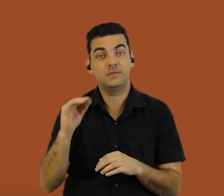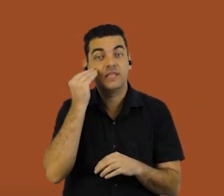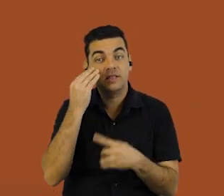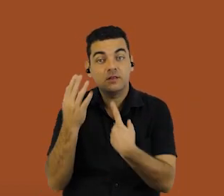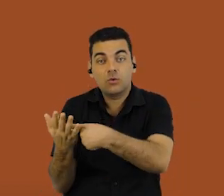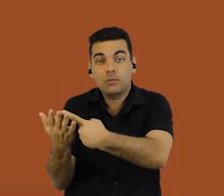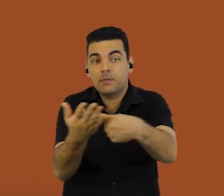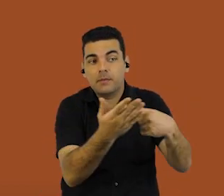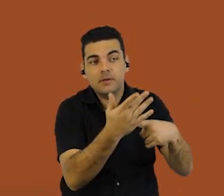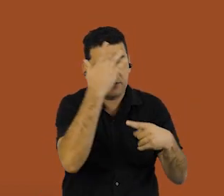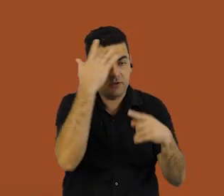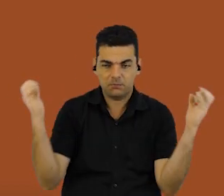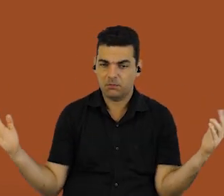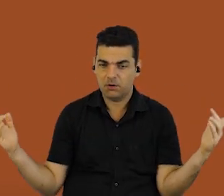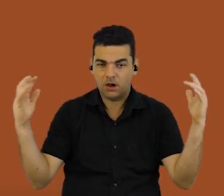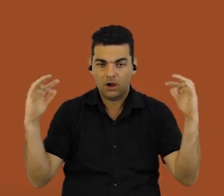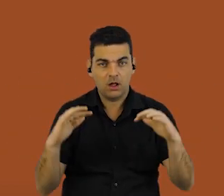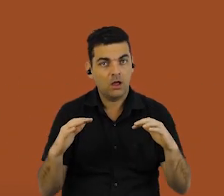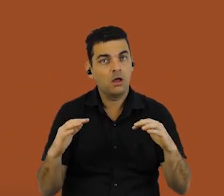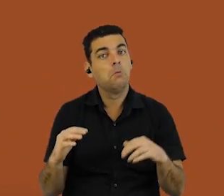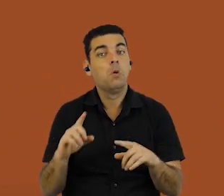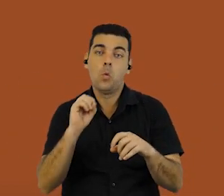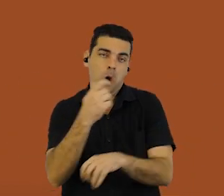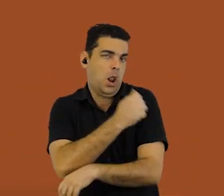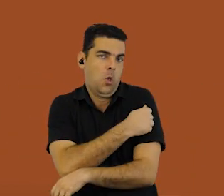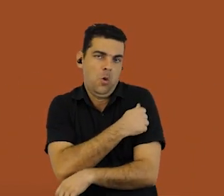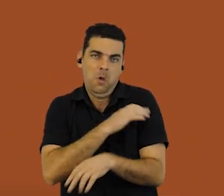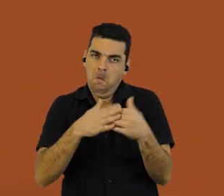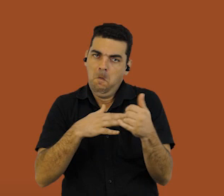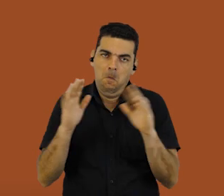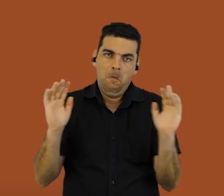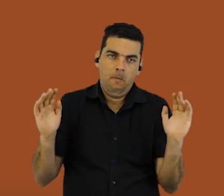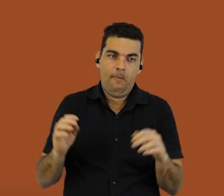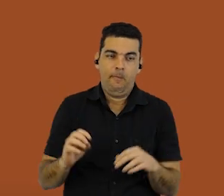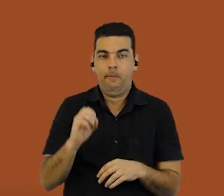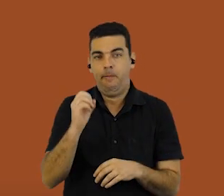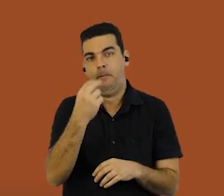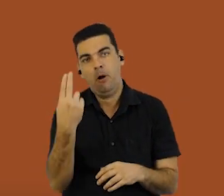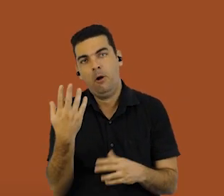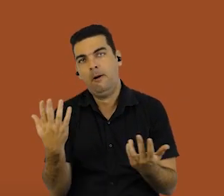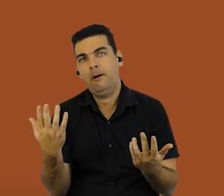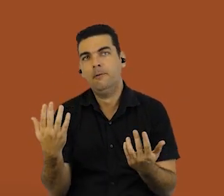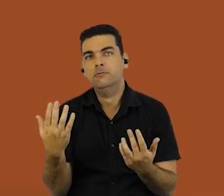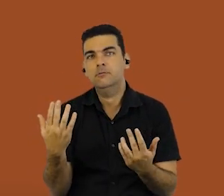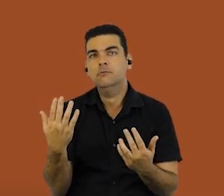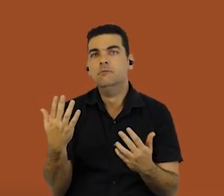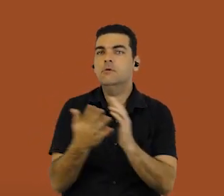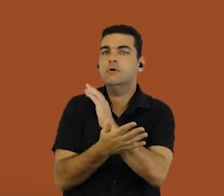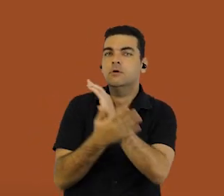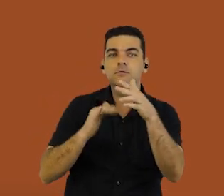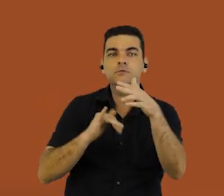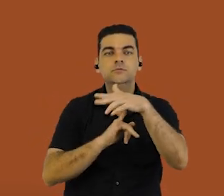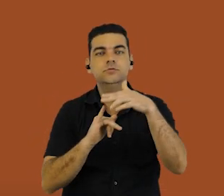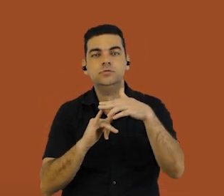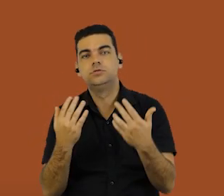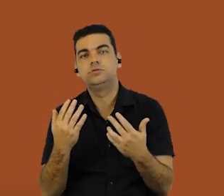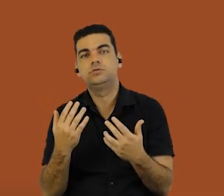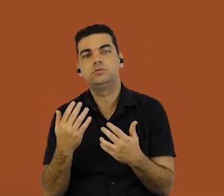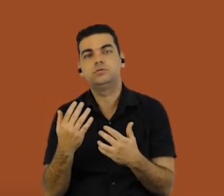se reunindo com seus colegas negros, com seus estudantes, sejam em instituições